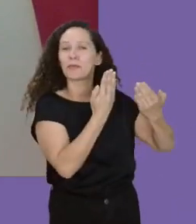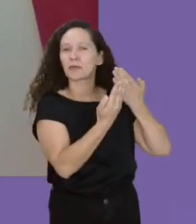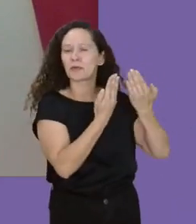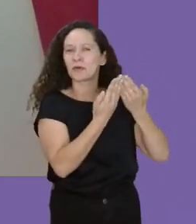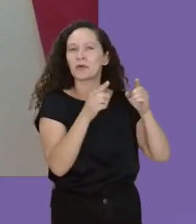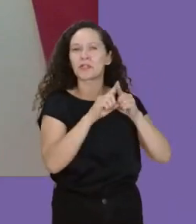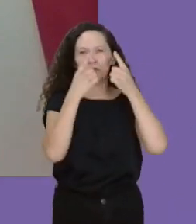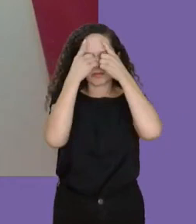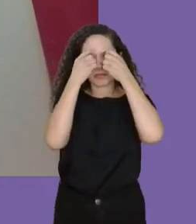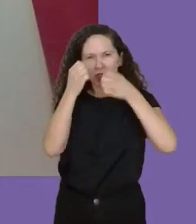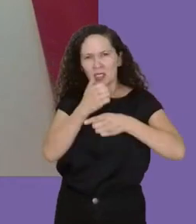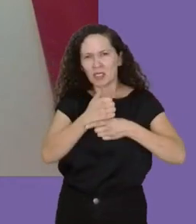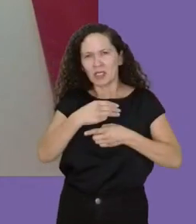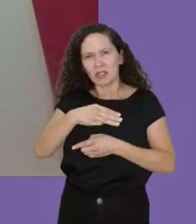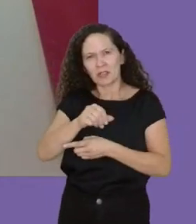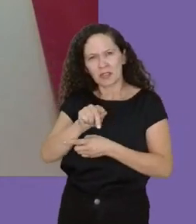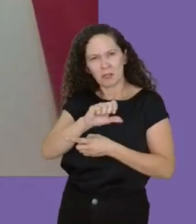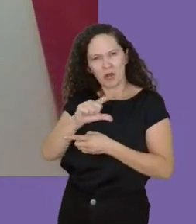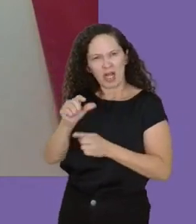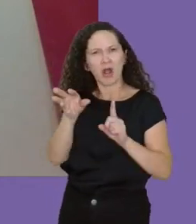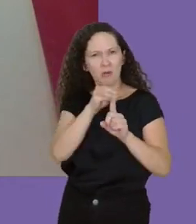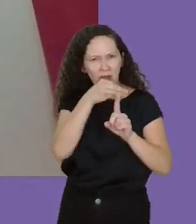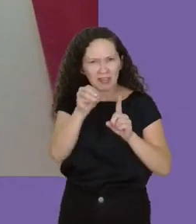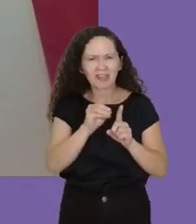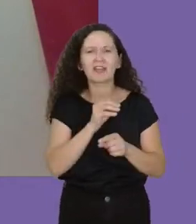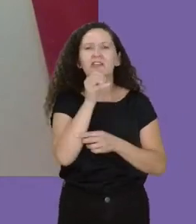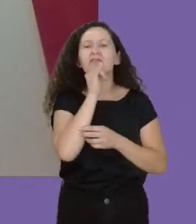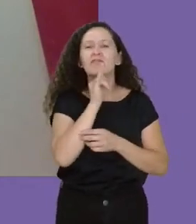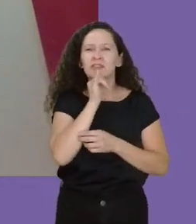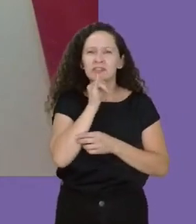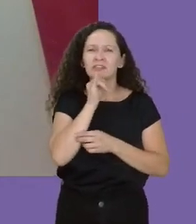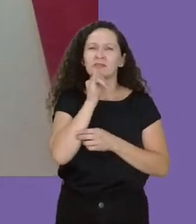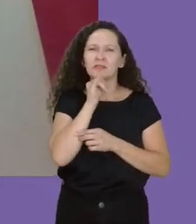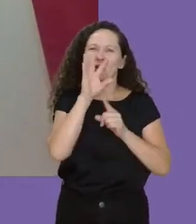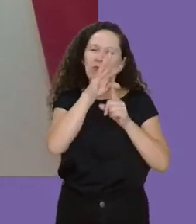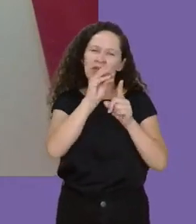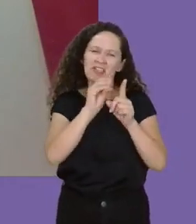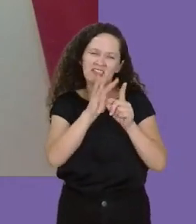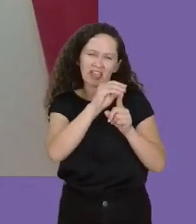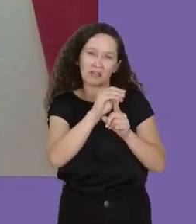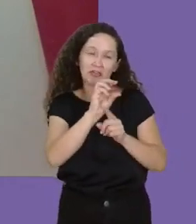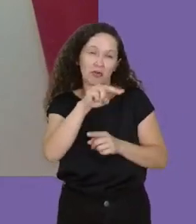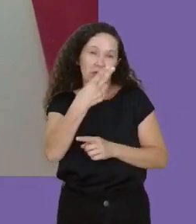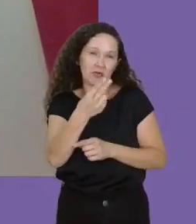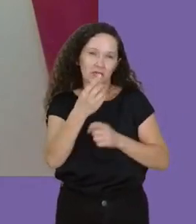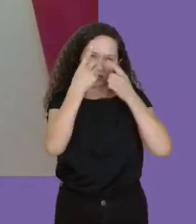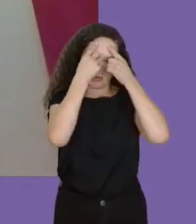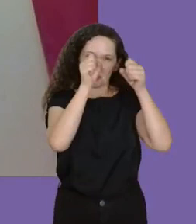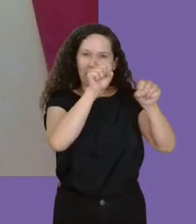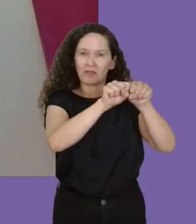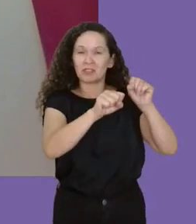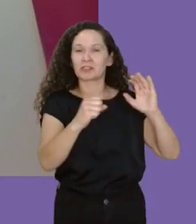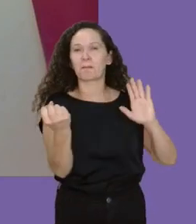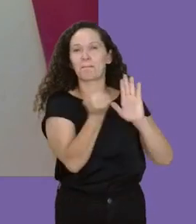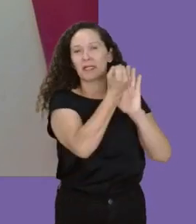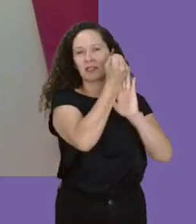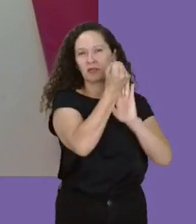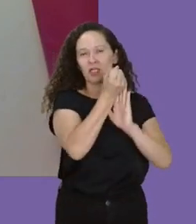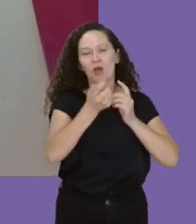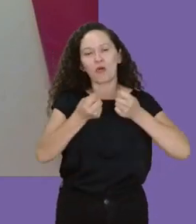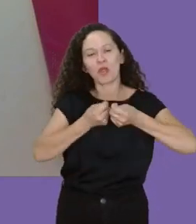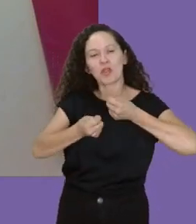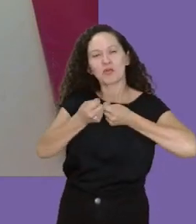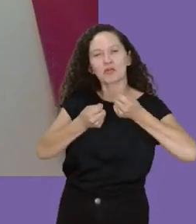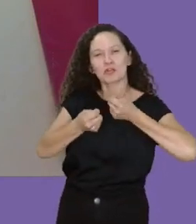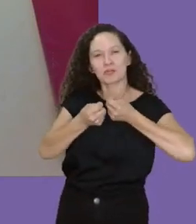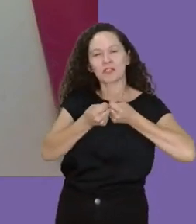uma violência moral, um assédio, ou, por exemplo, uma violência patrimonial, econômica, quando